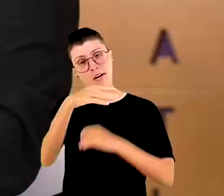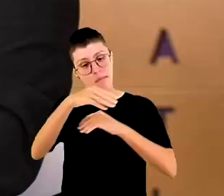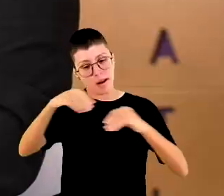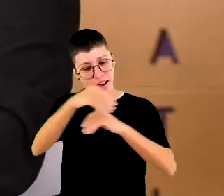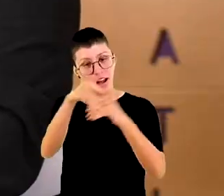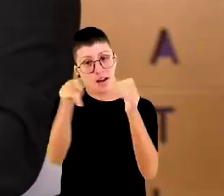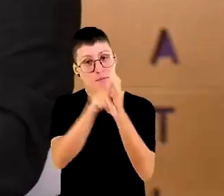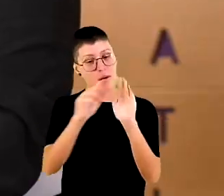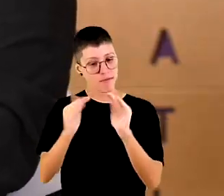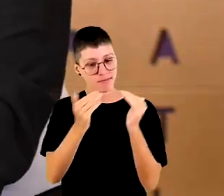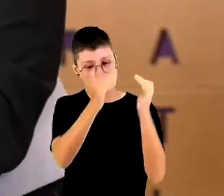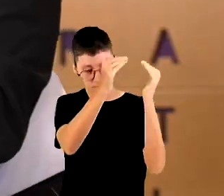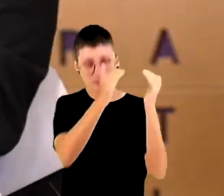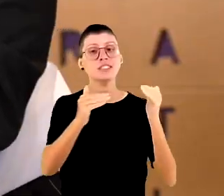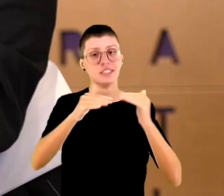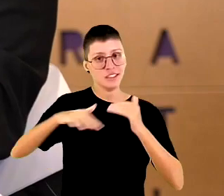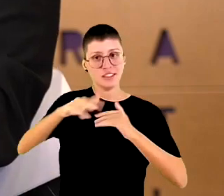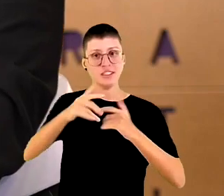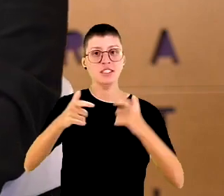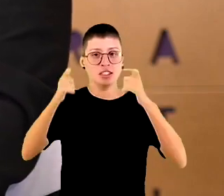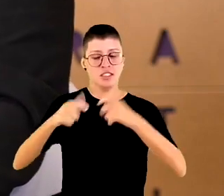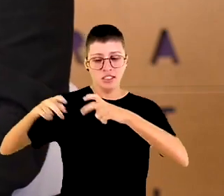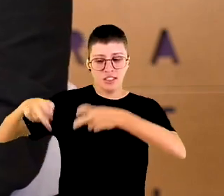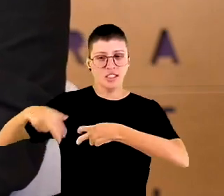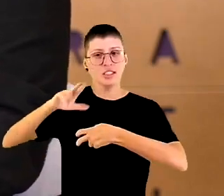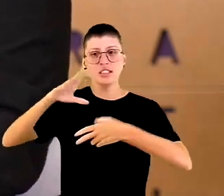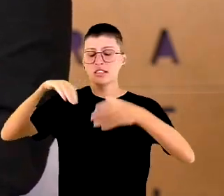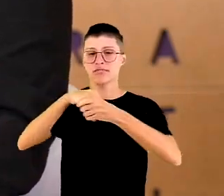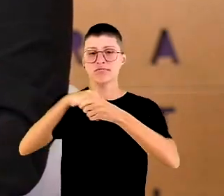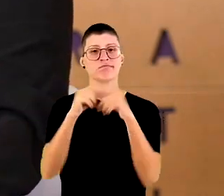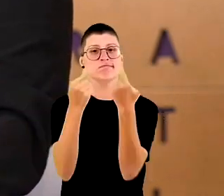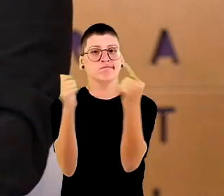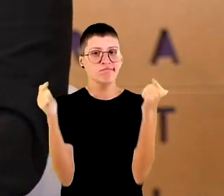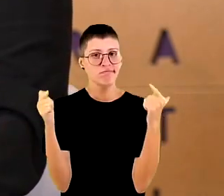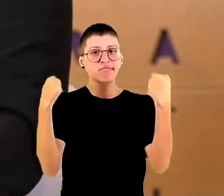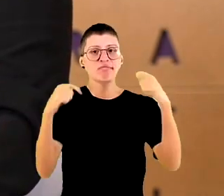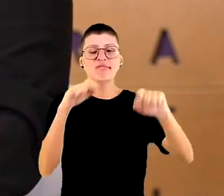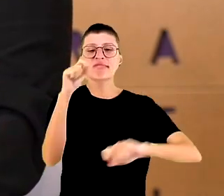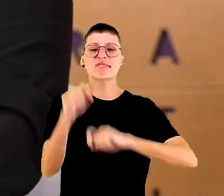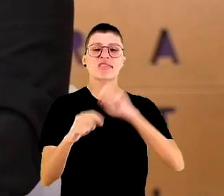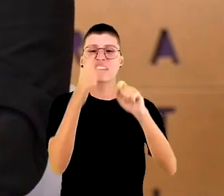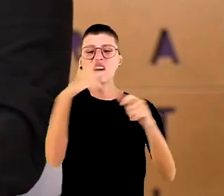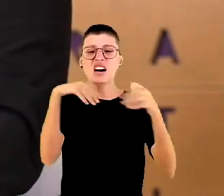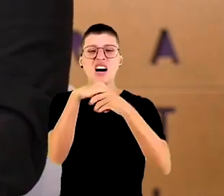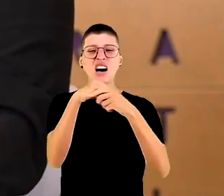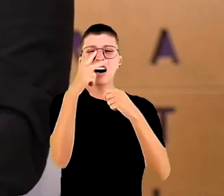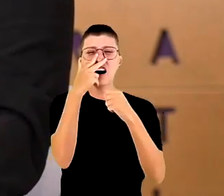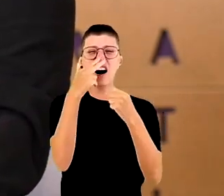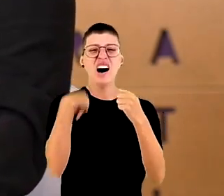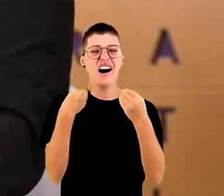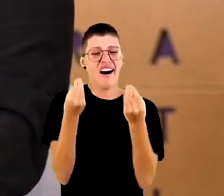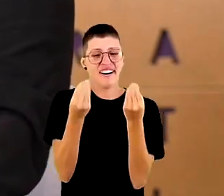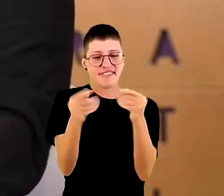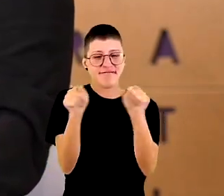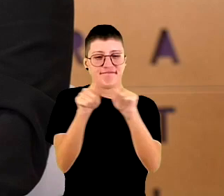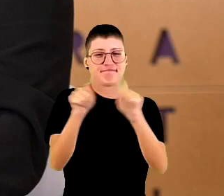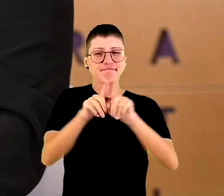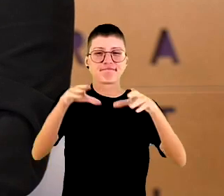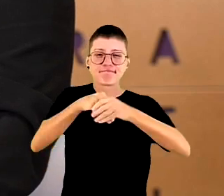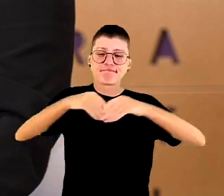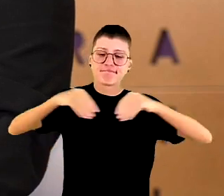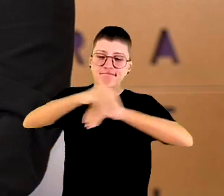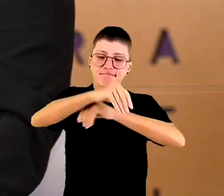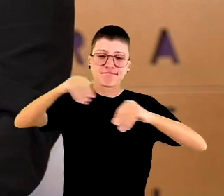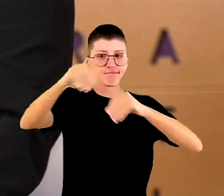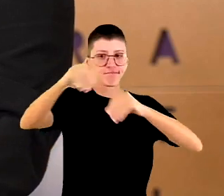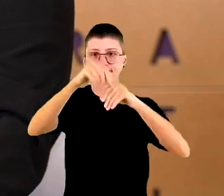zona rural, que não estão no asfalto, a gente precisa trabalhar com essas organizações que dentro desses territórios. A gente não